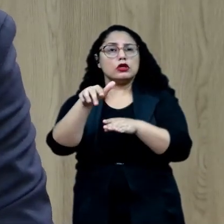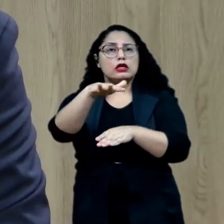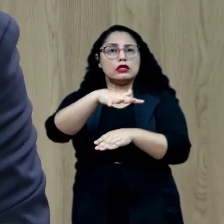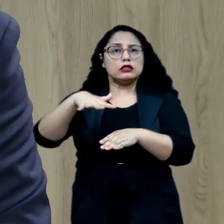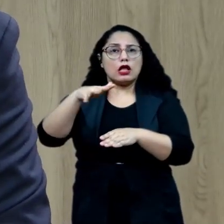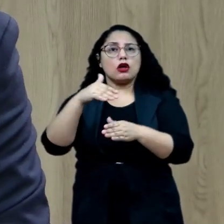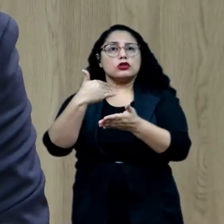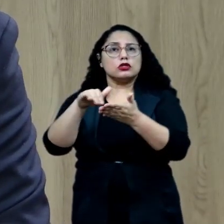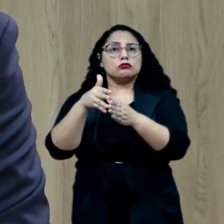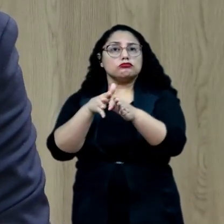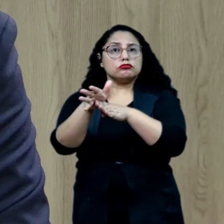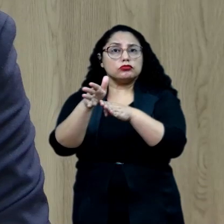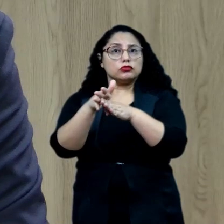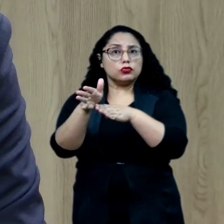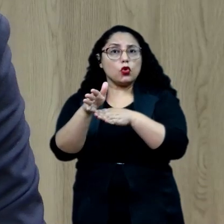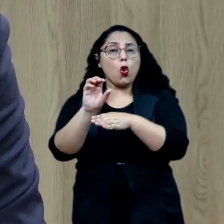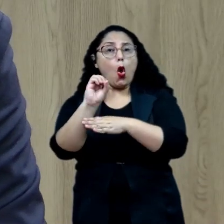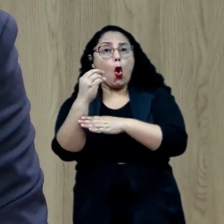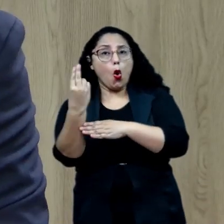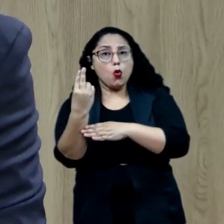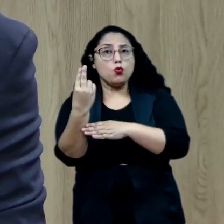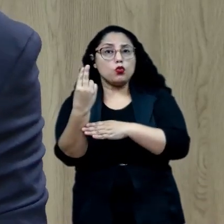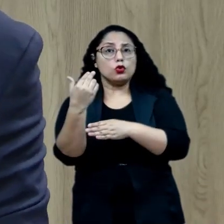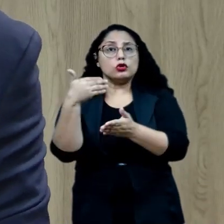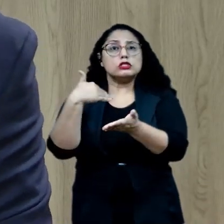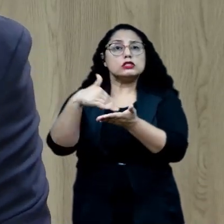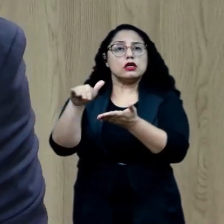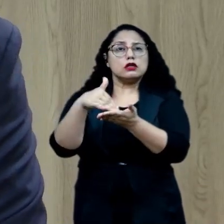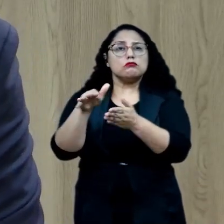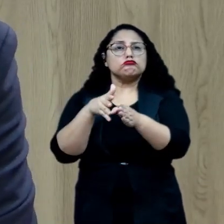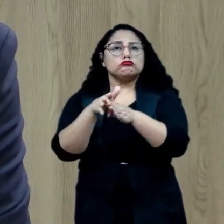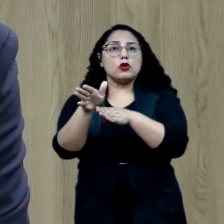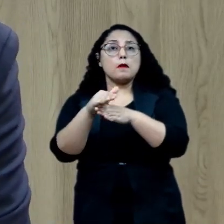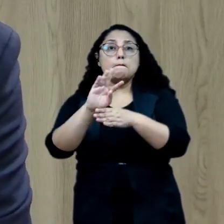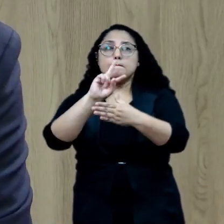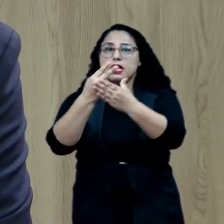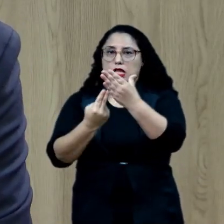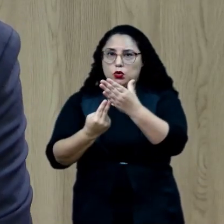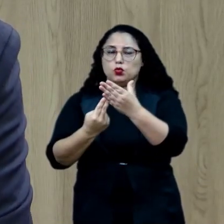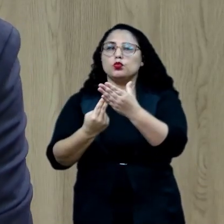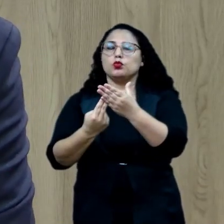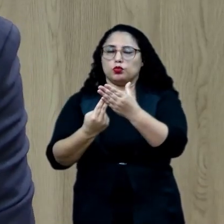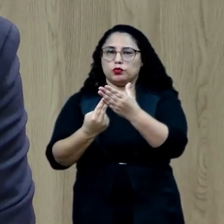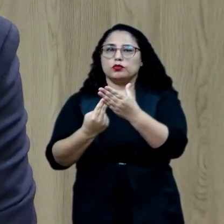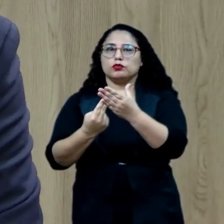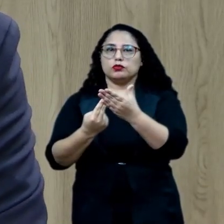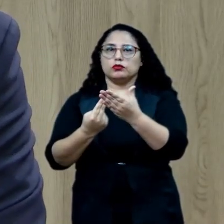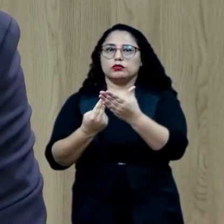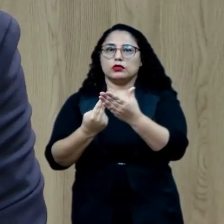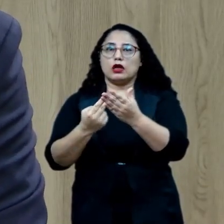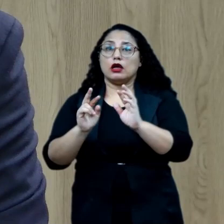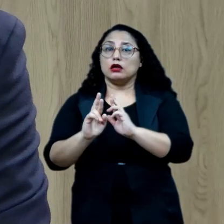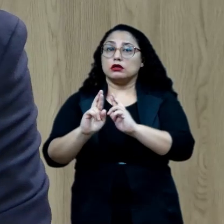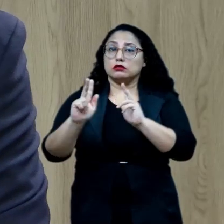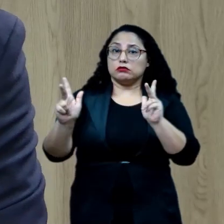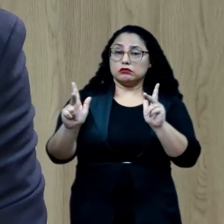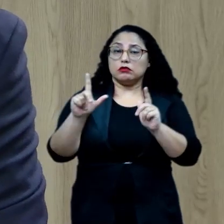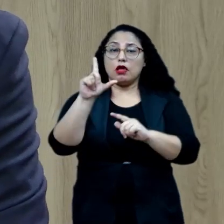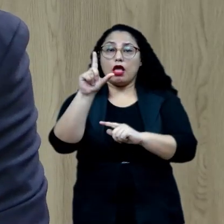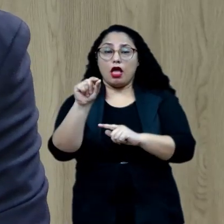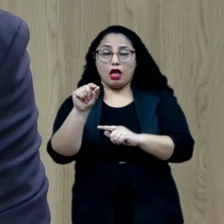está como secretário executivo ou secretário executivo bilíngue. Ok? A distinção